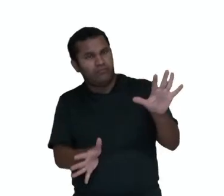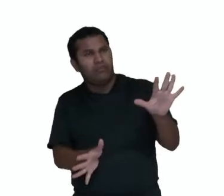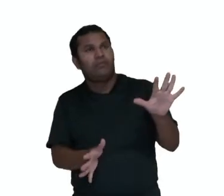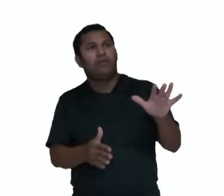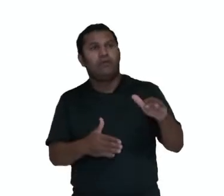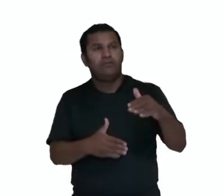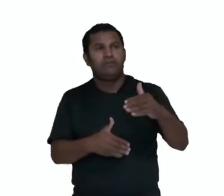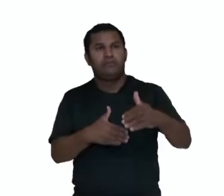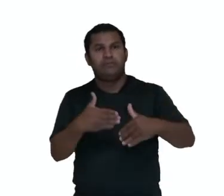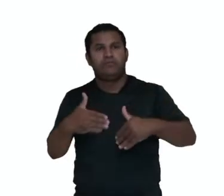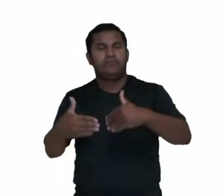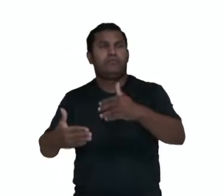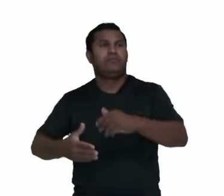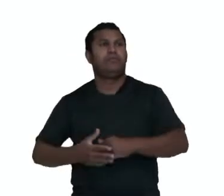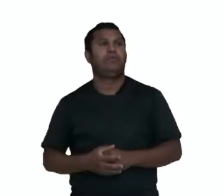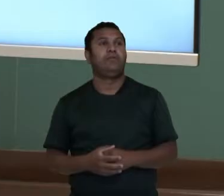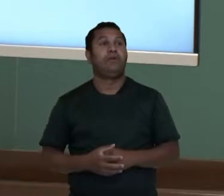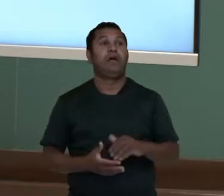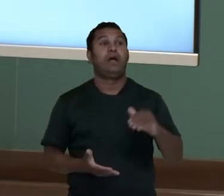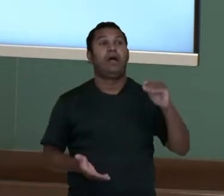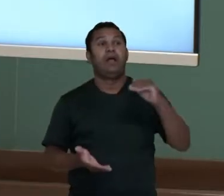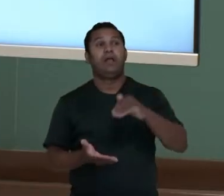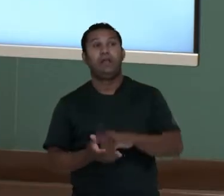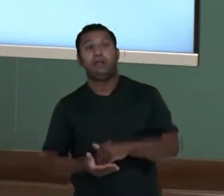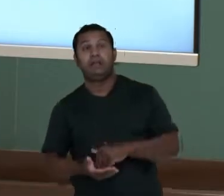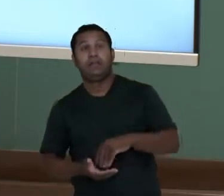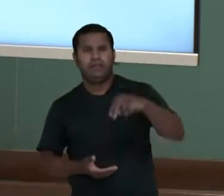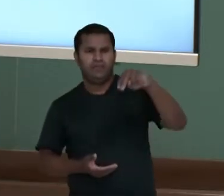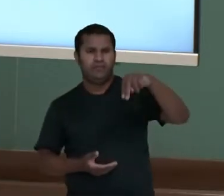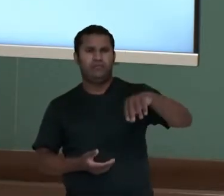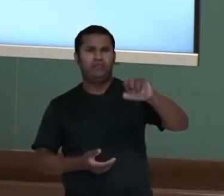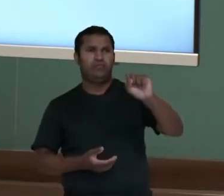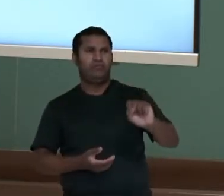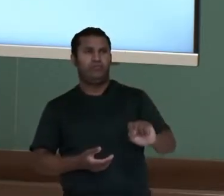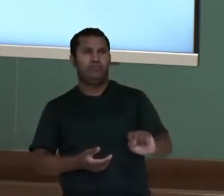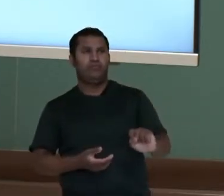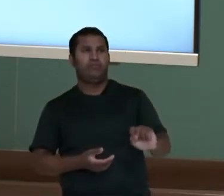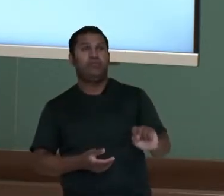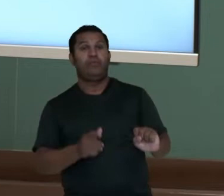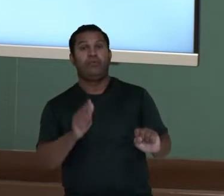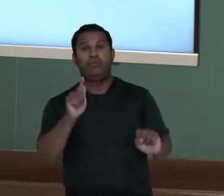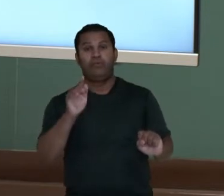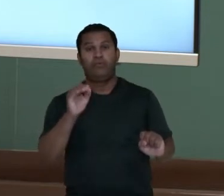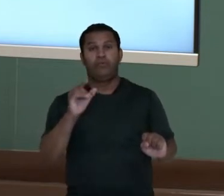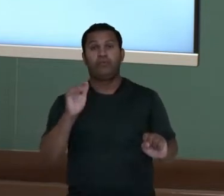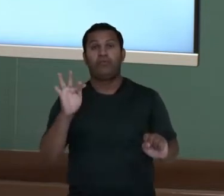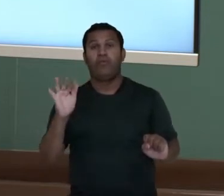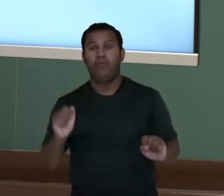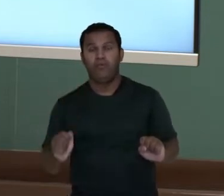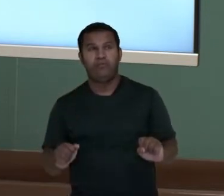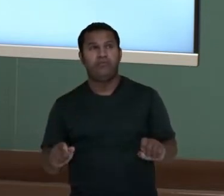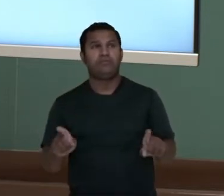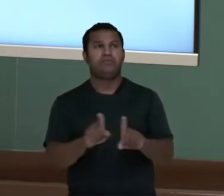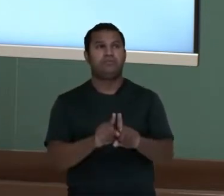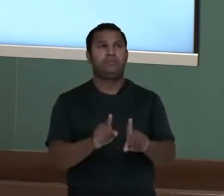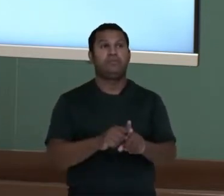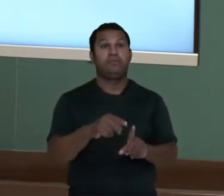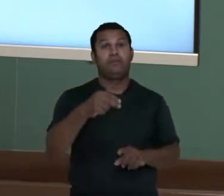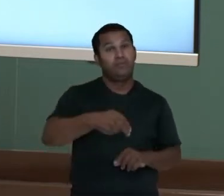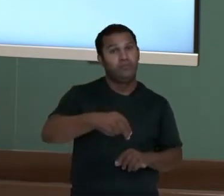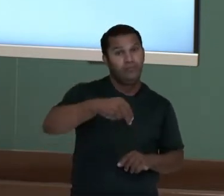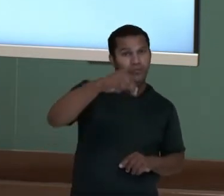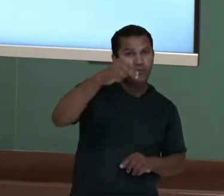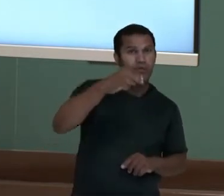expandindo, chegando aqui ao Golfo do México, ao Oceano Pacífico, se expandindo ali para a região norte e aqui também para o sul.